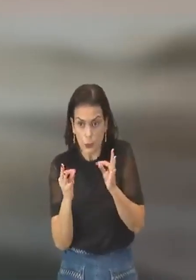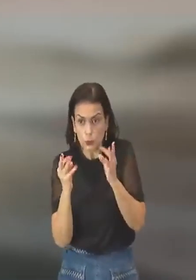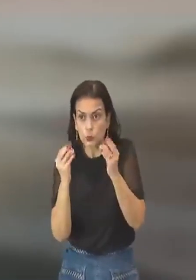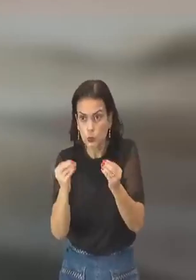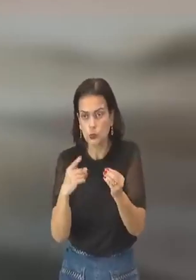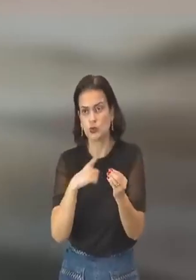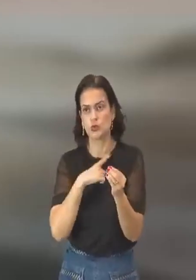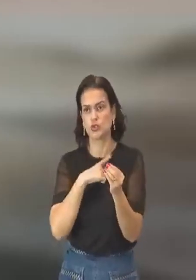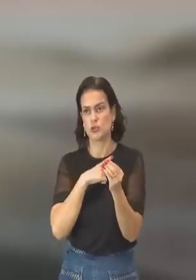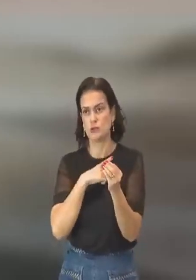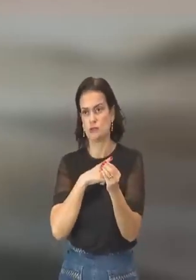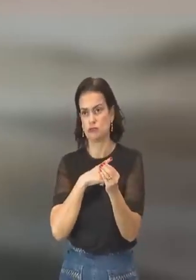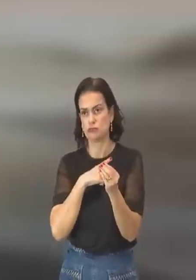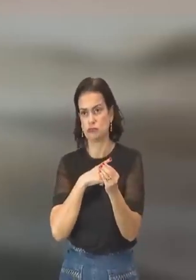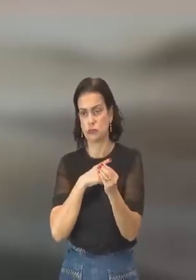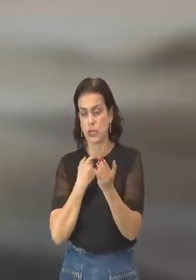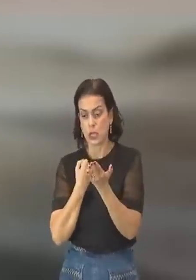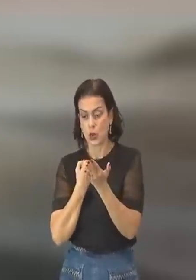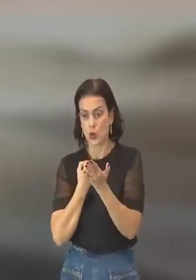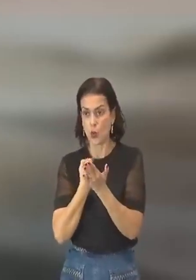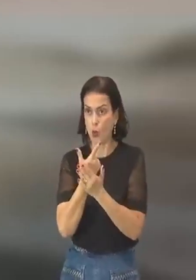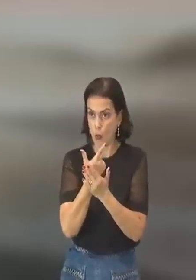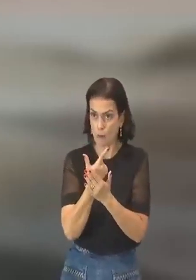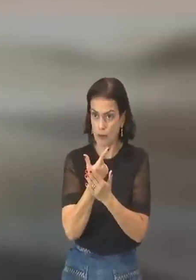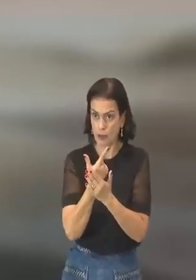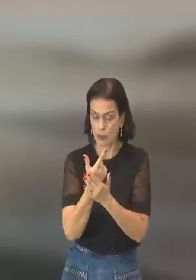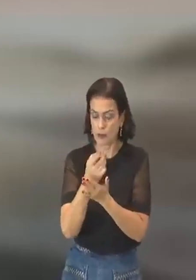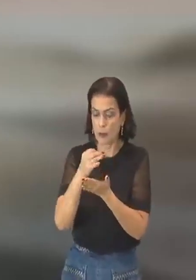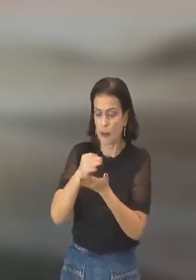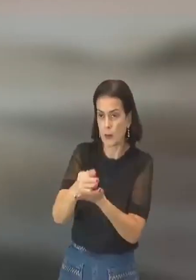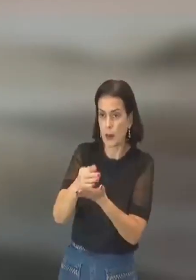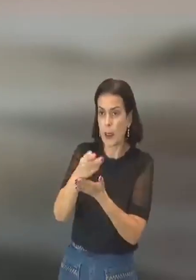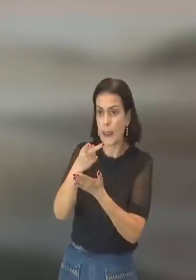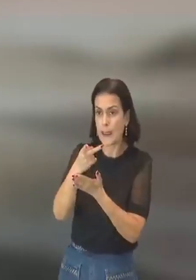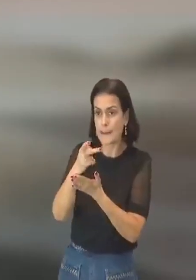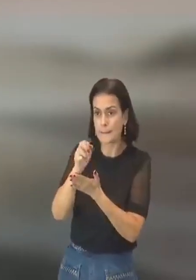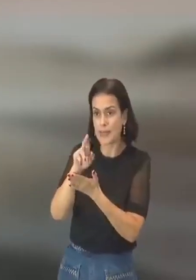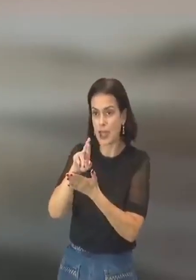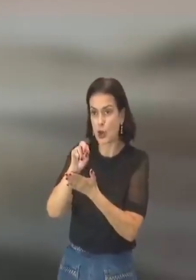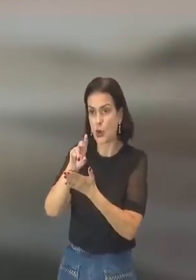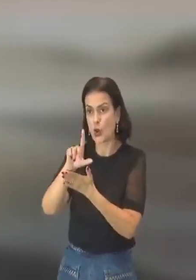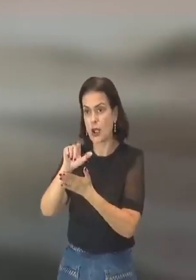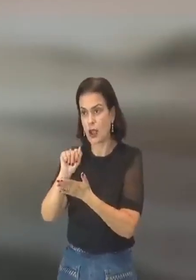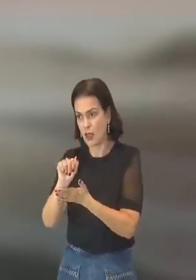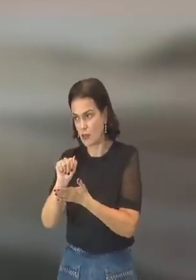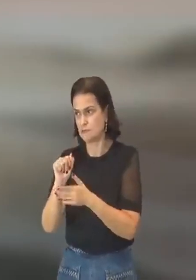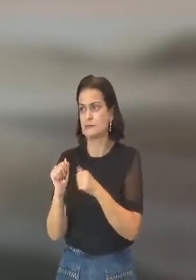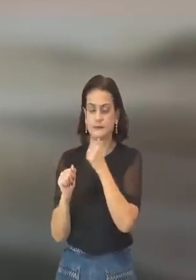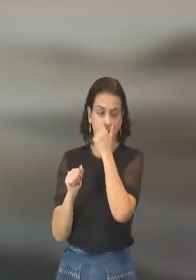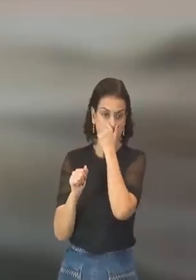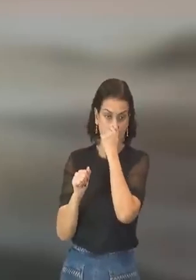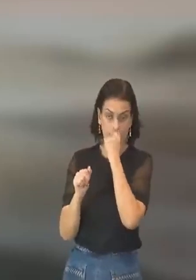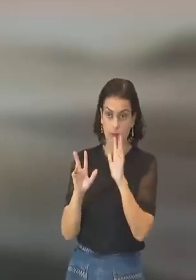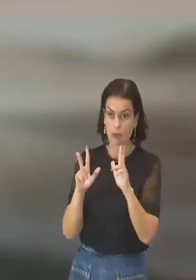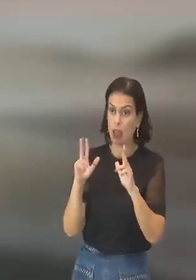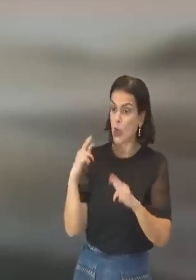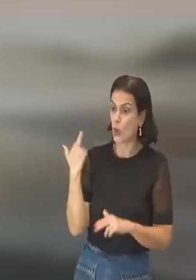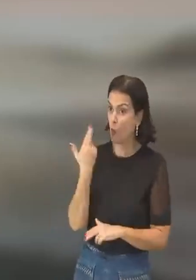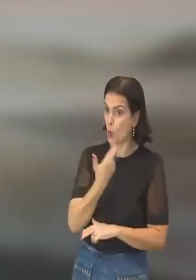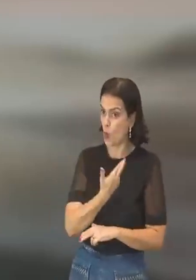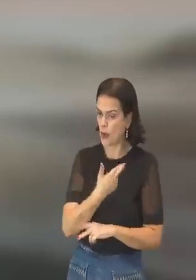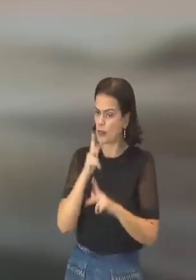que tinha e comprou a pérola. Vamos ler mais uma vez. O reino dos céus é